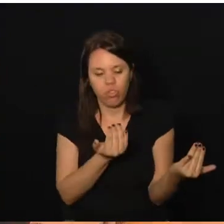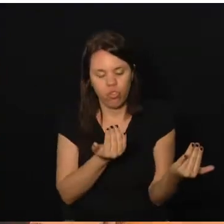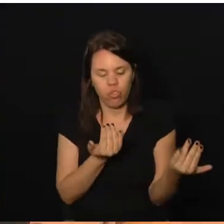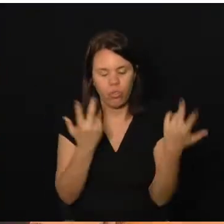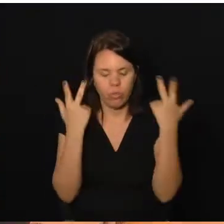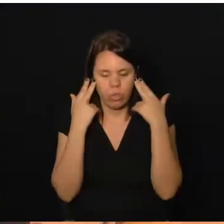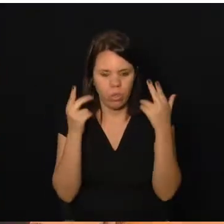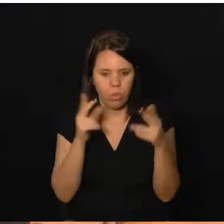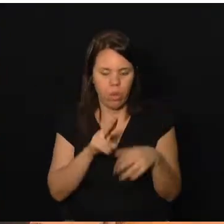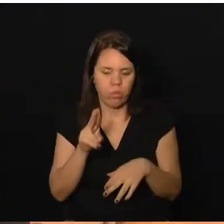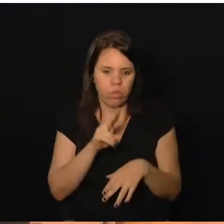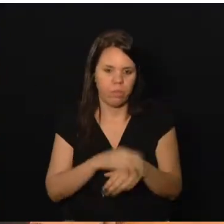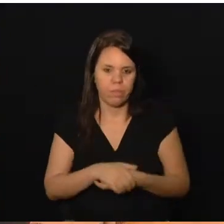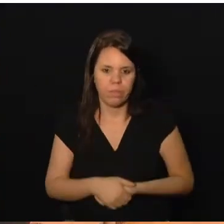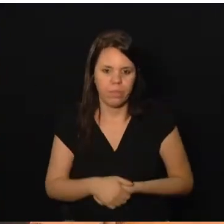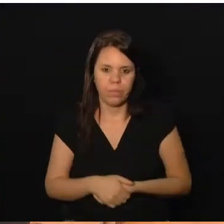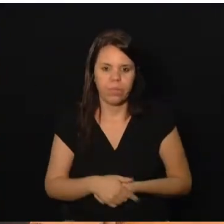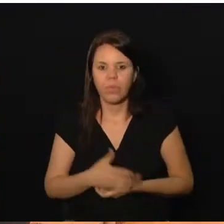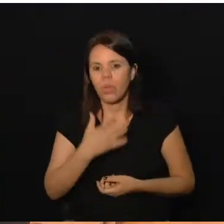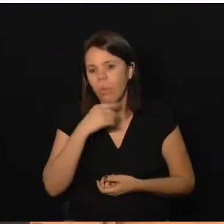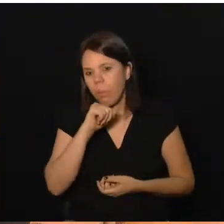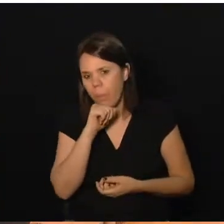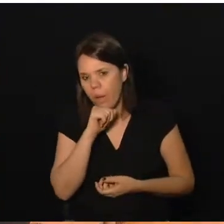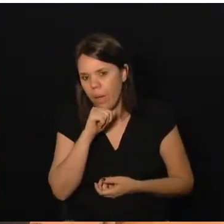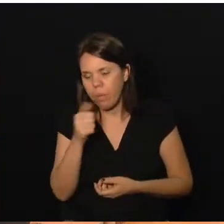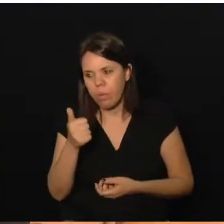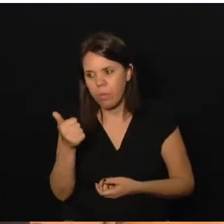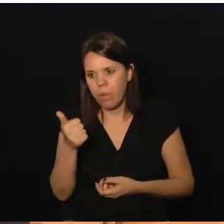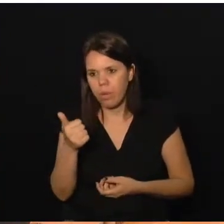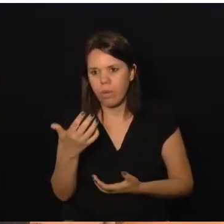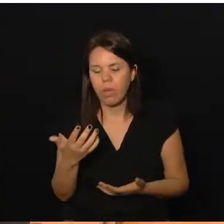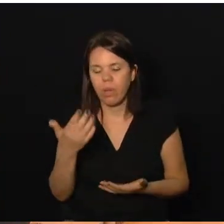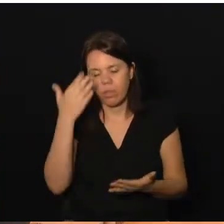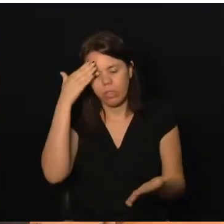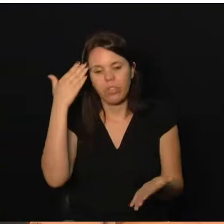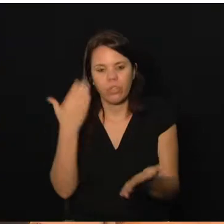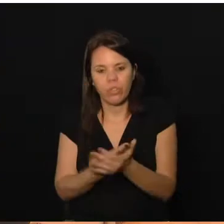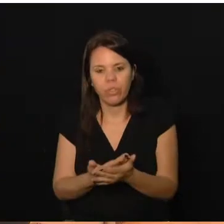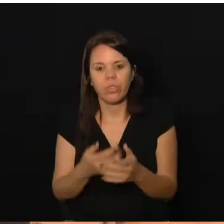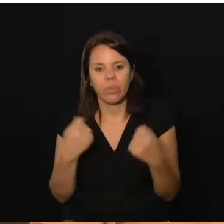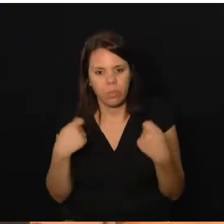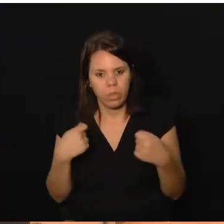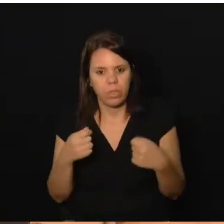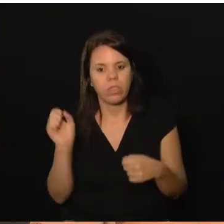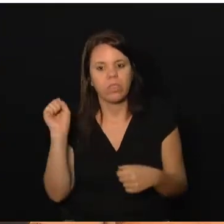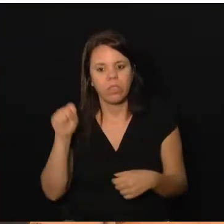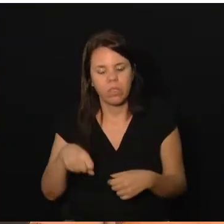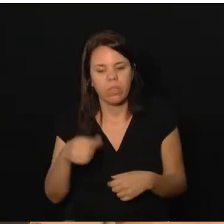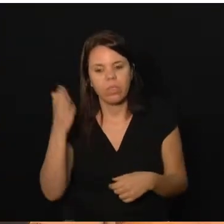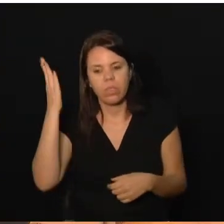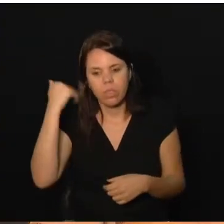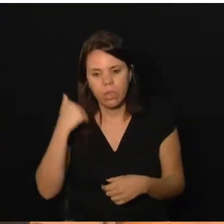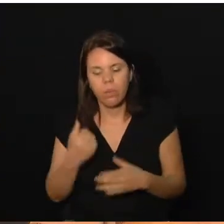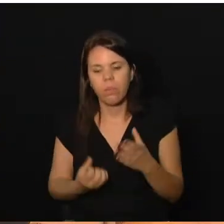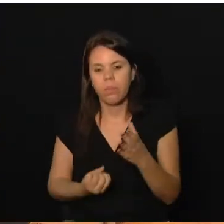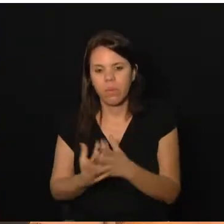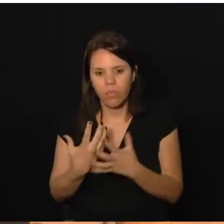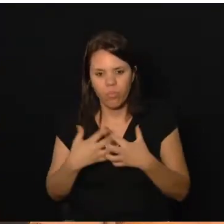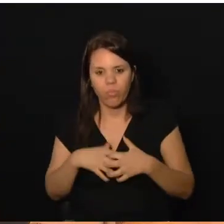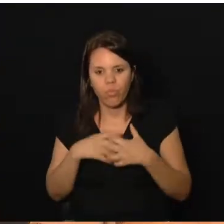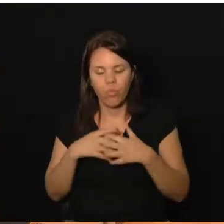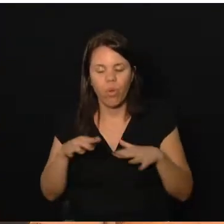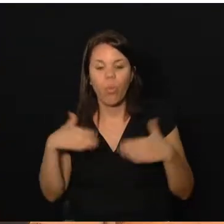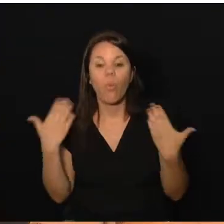né? Então, o pai, em primeiro lugar, eu acredito que ele precisa, sim, saber os efeitos e qual